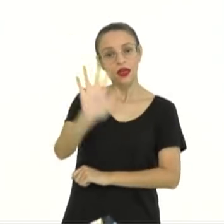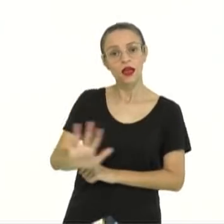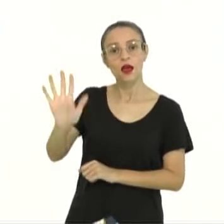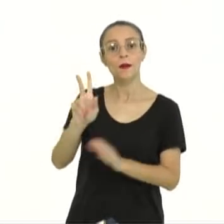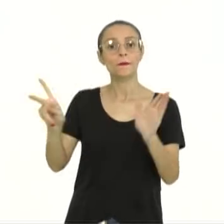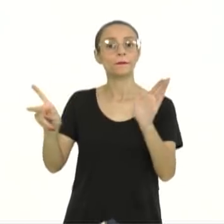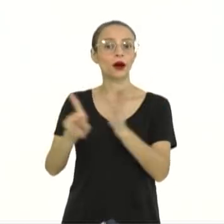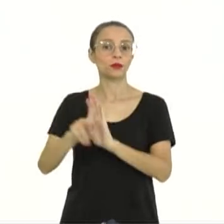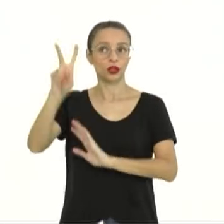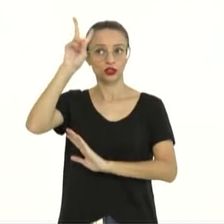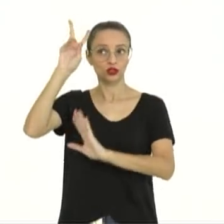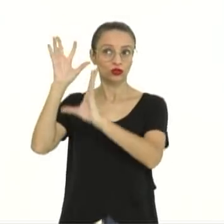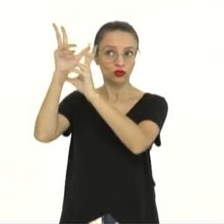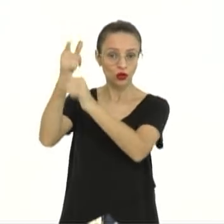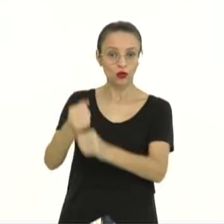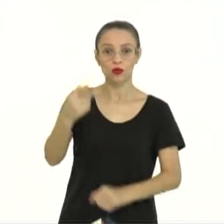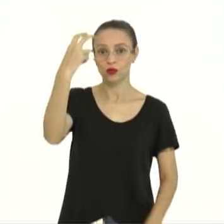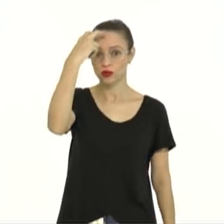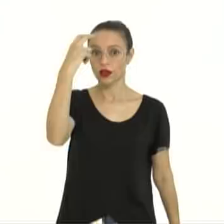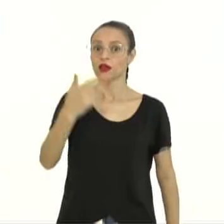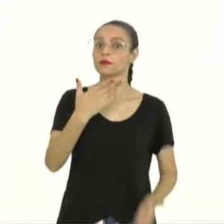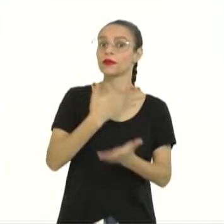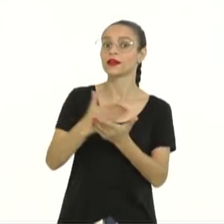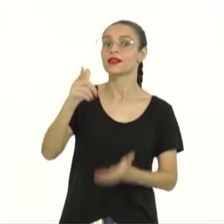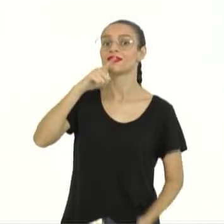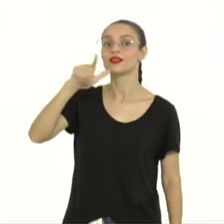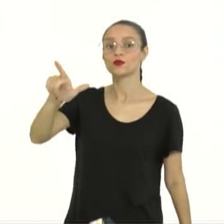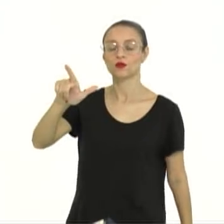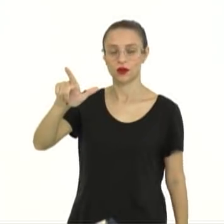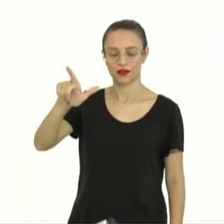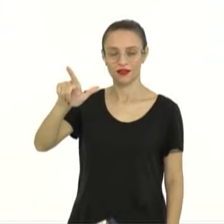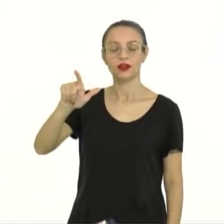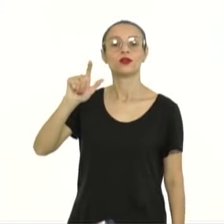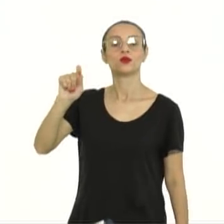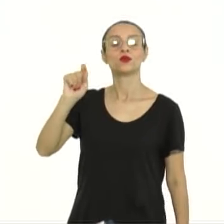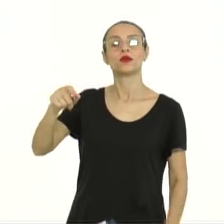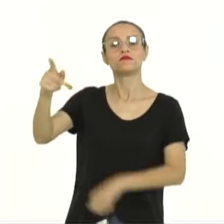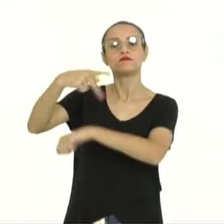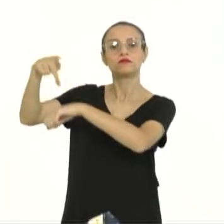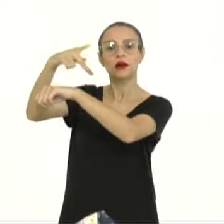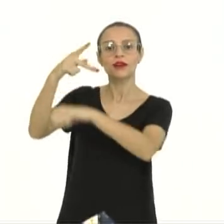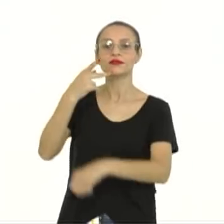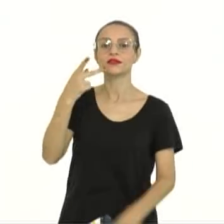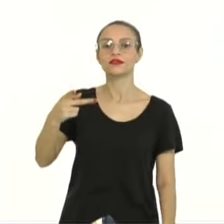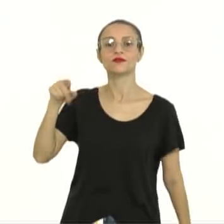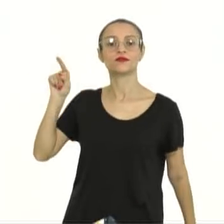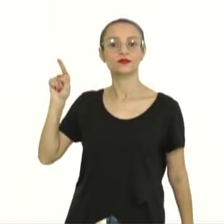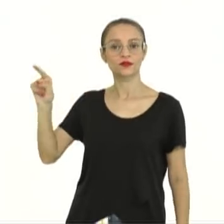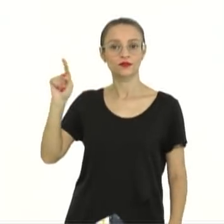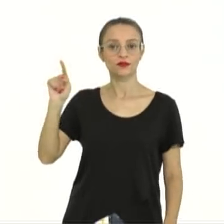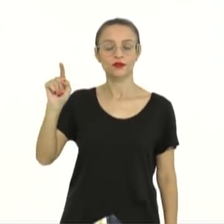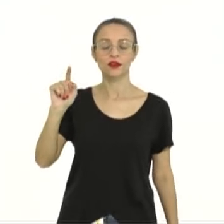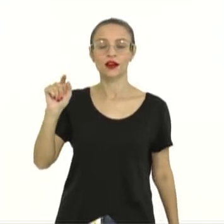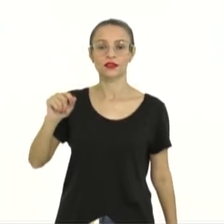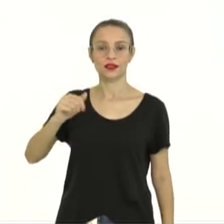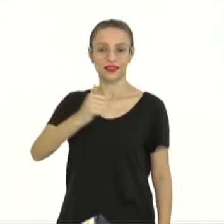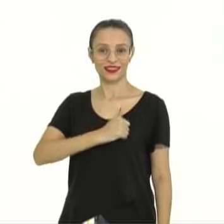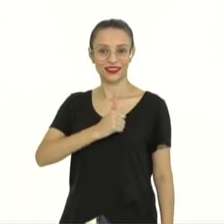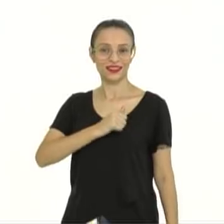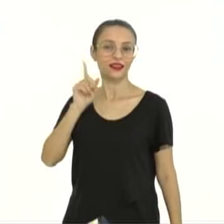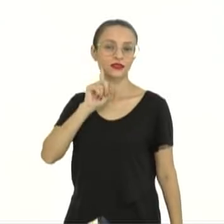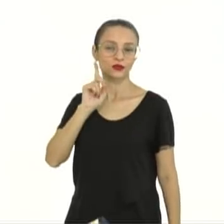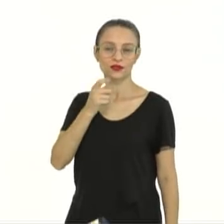histórico-cultural. Ela foi baseada de início no idioma, né? As nações que falam os saxões aqui, né, do Canadá e Estados